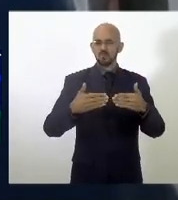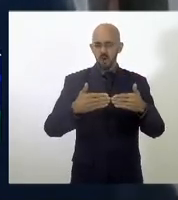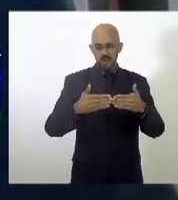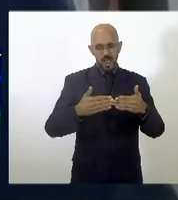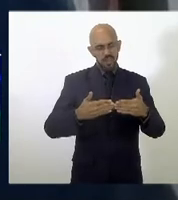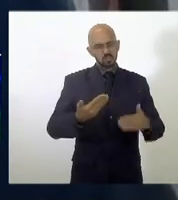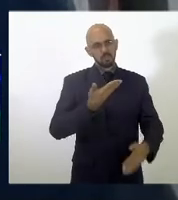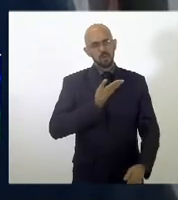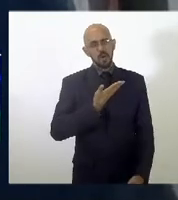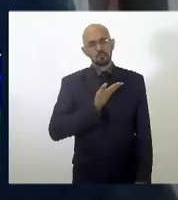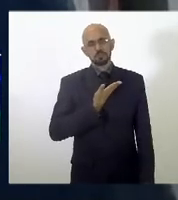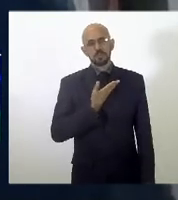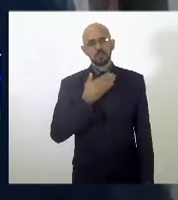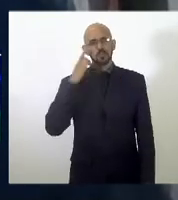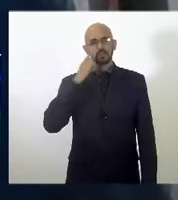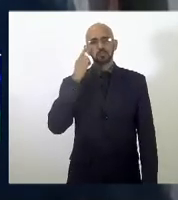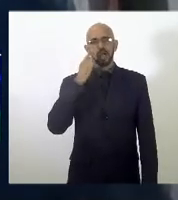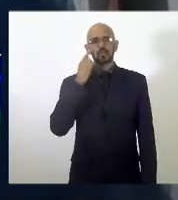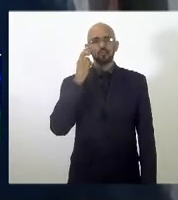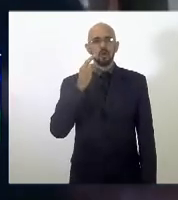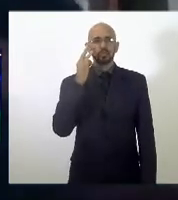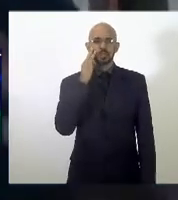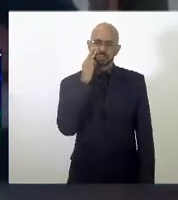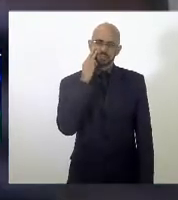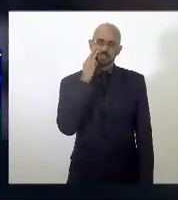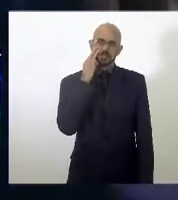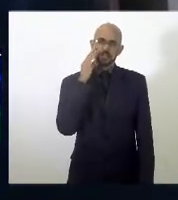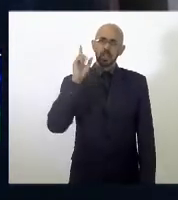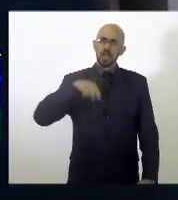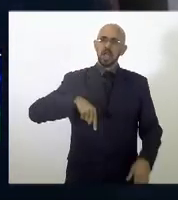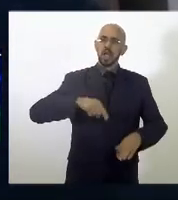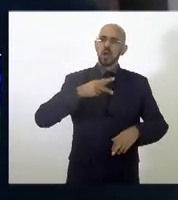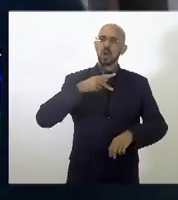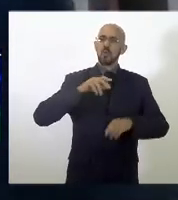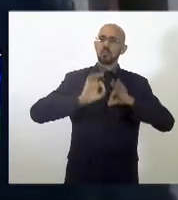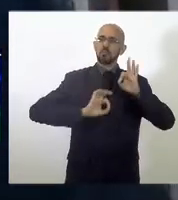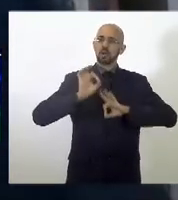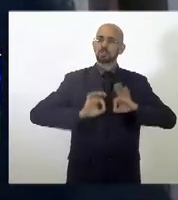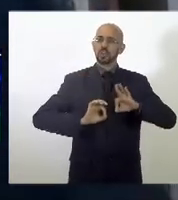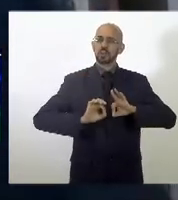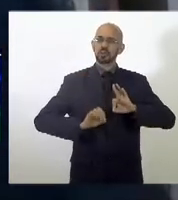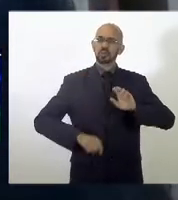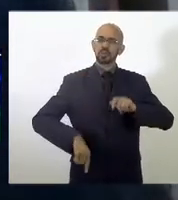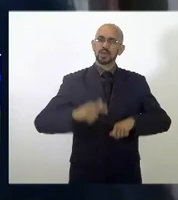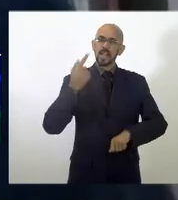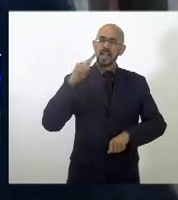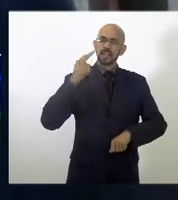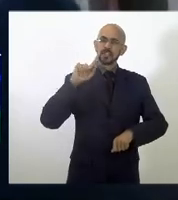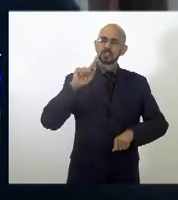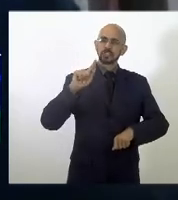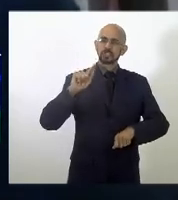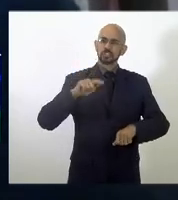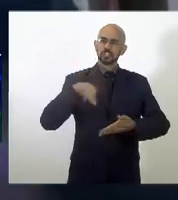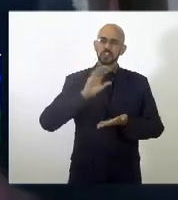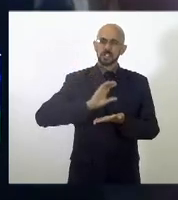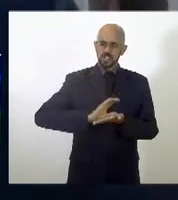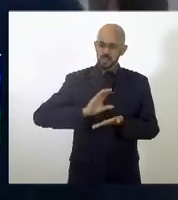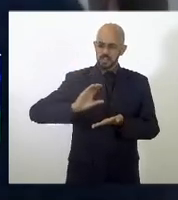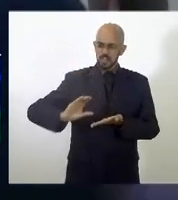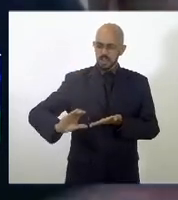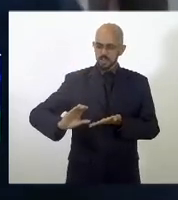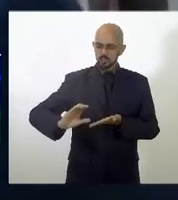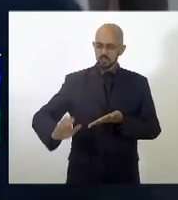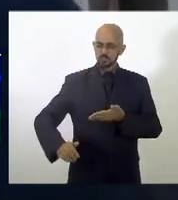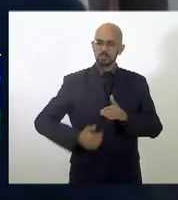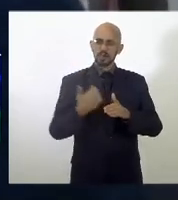Waldeck Carneiro. Um projeto que garante créditos para empreendimentos sociais em